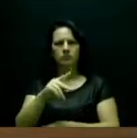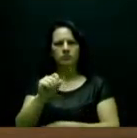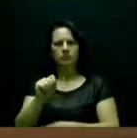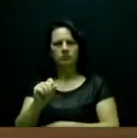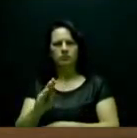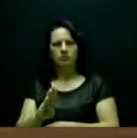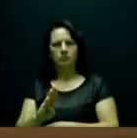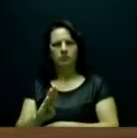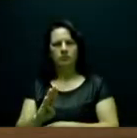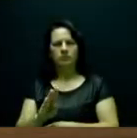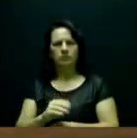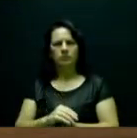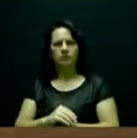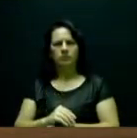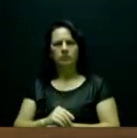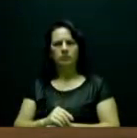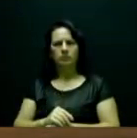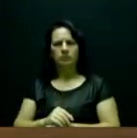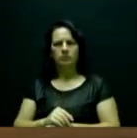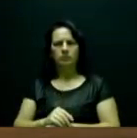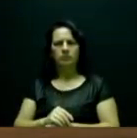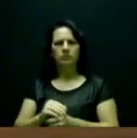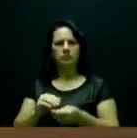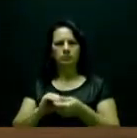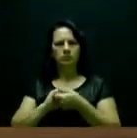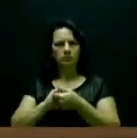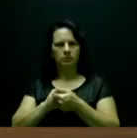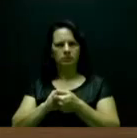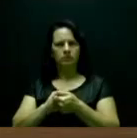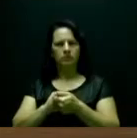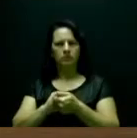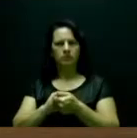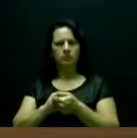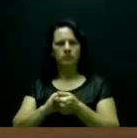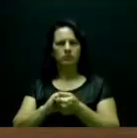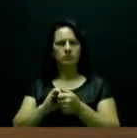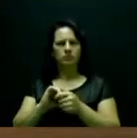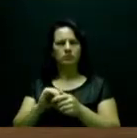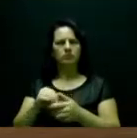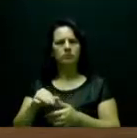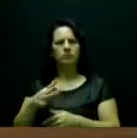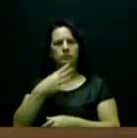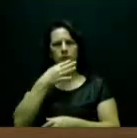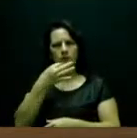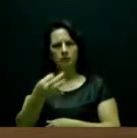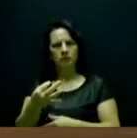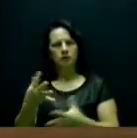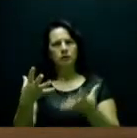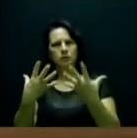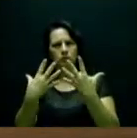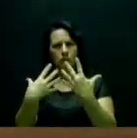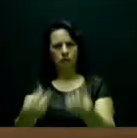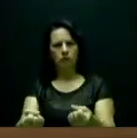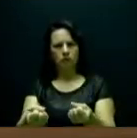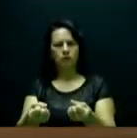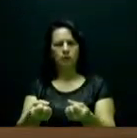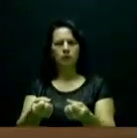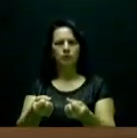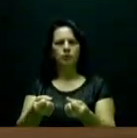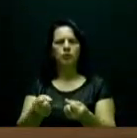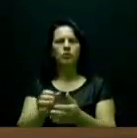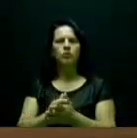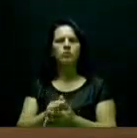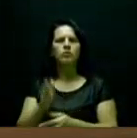foram unânimes em cumprimentá-lo a sua decisão. Sei que Vossa Excelência recebeu o convite de vários